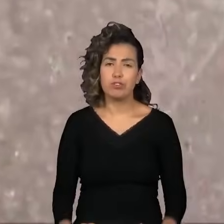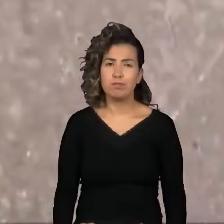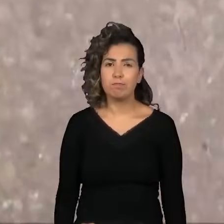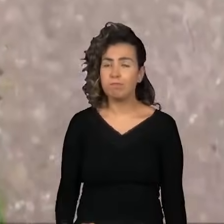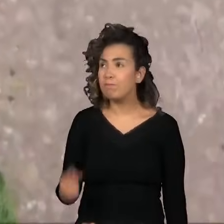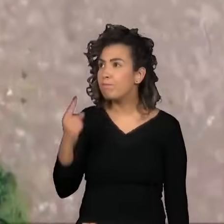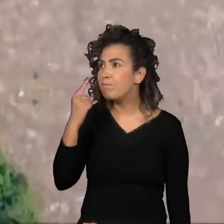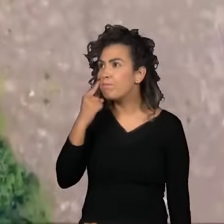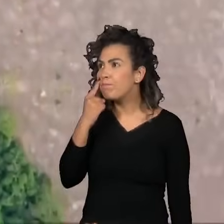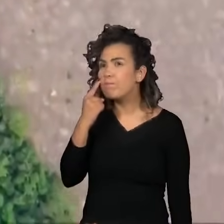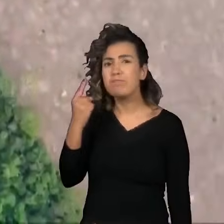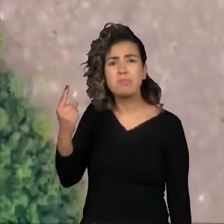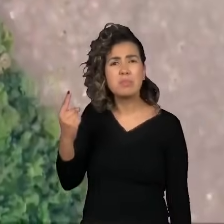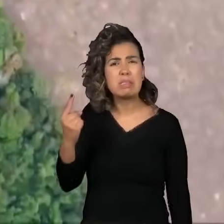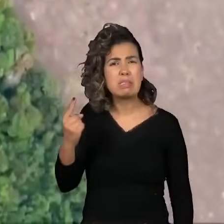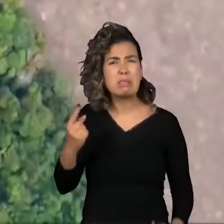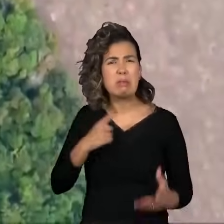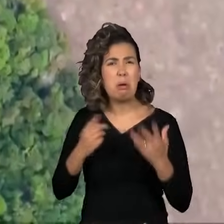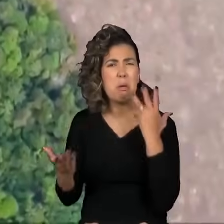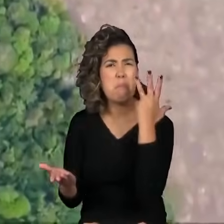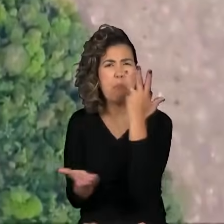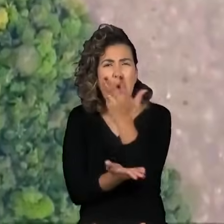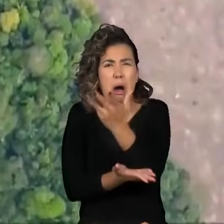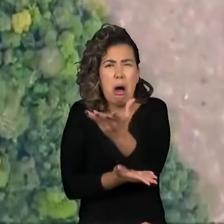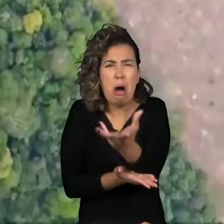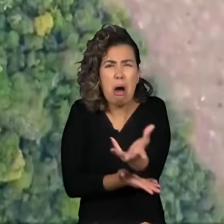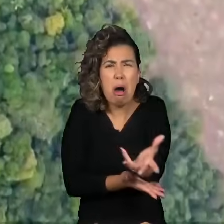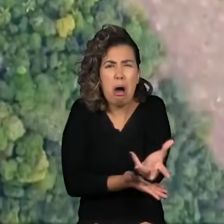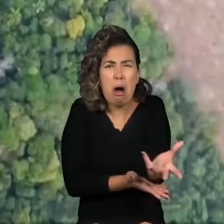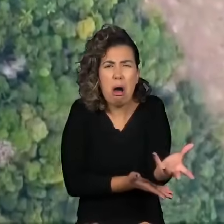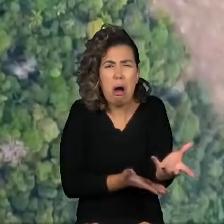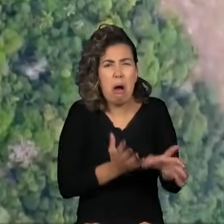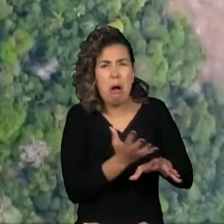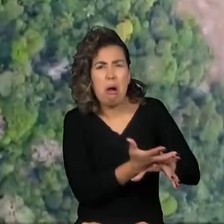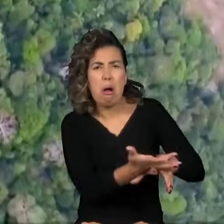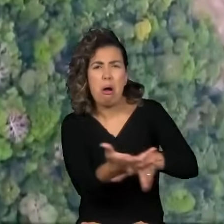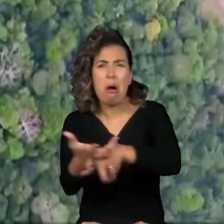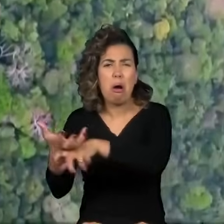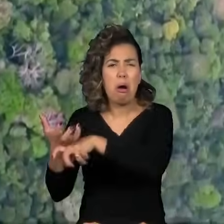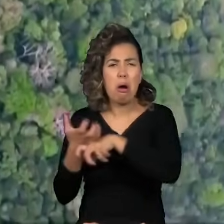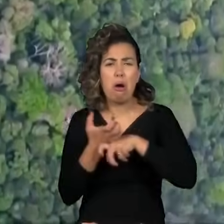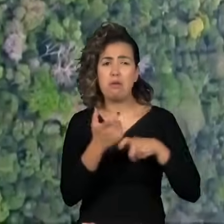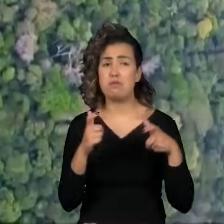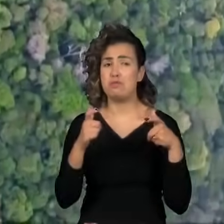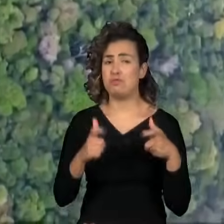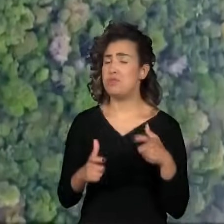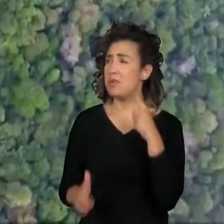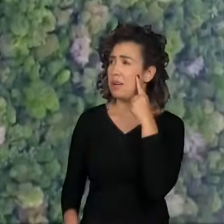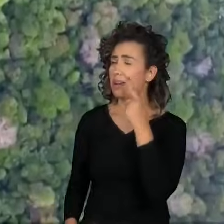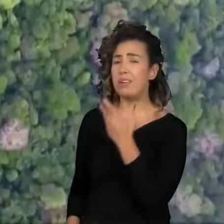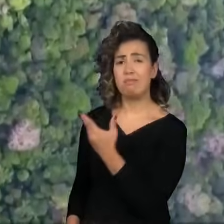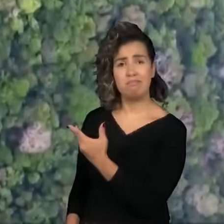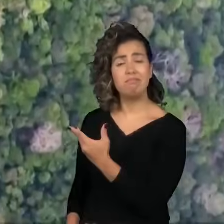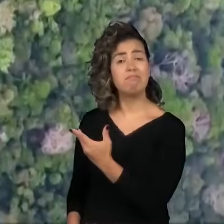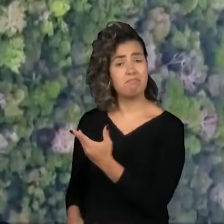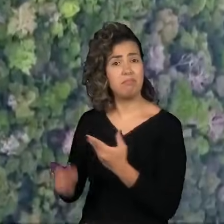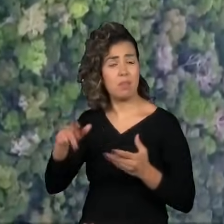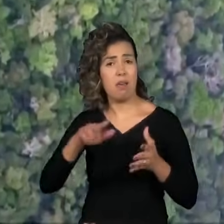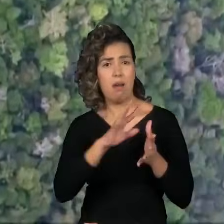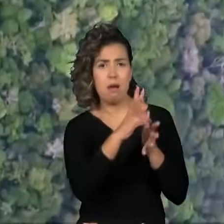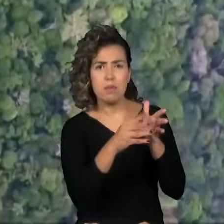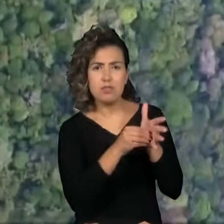Onde mais avança o desmatamento é numa região conhecida como Amacro, a junção das fronteiras do Amazonas,